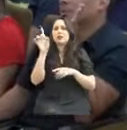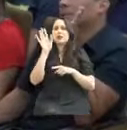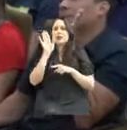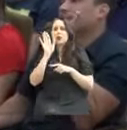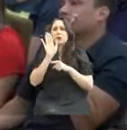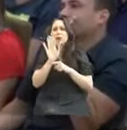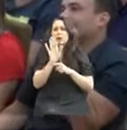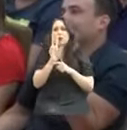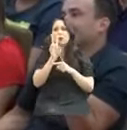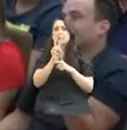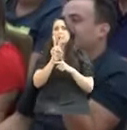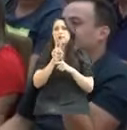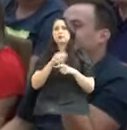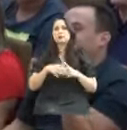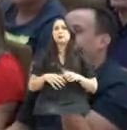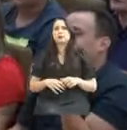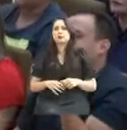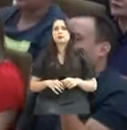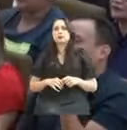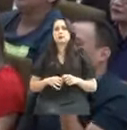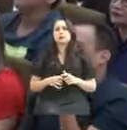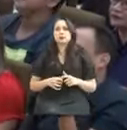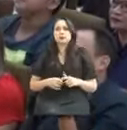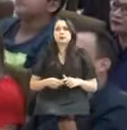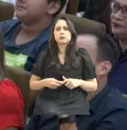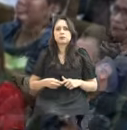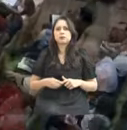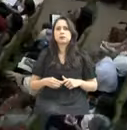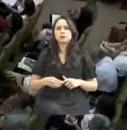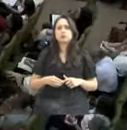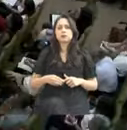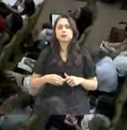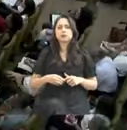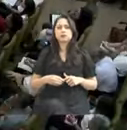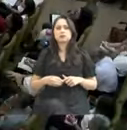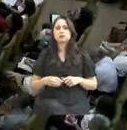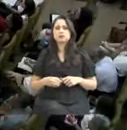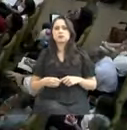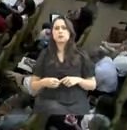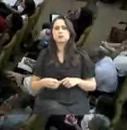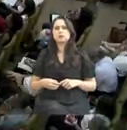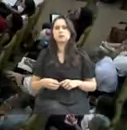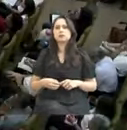ti. Deus vai honrar a tua fé.